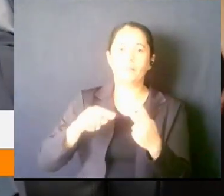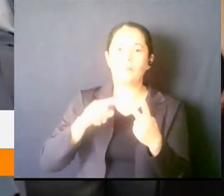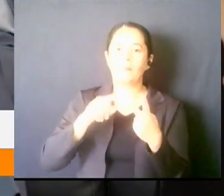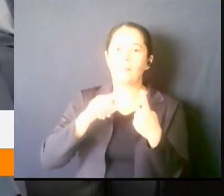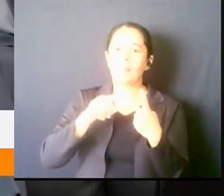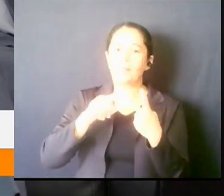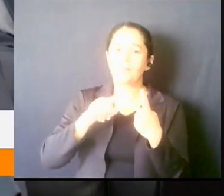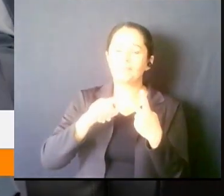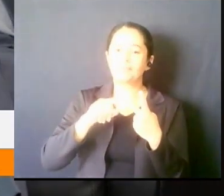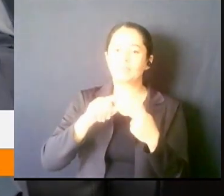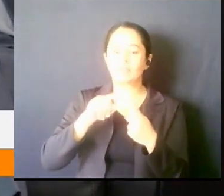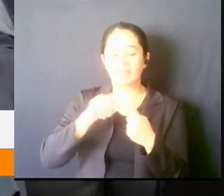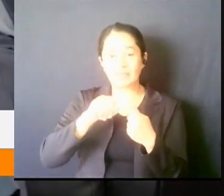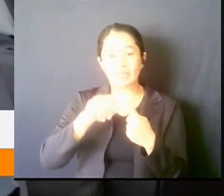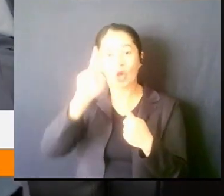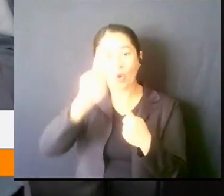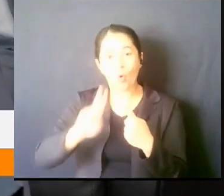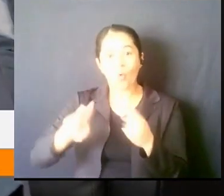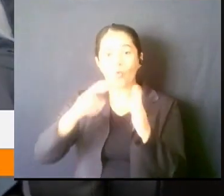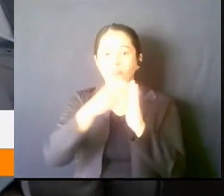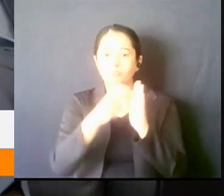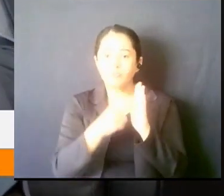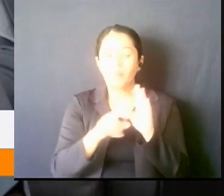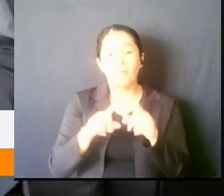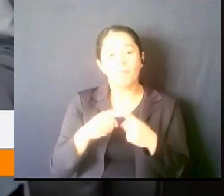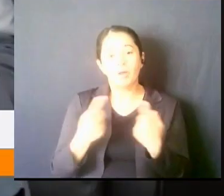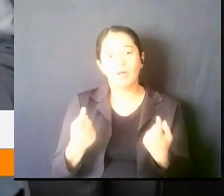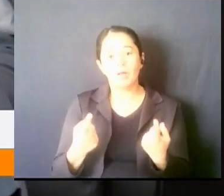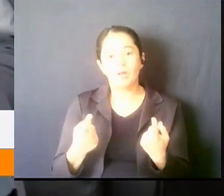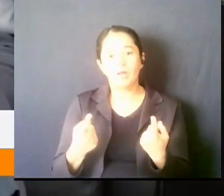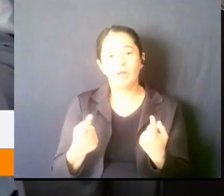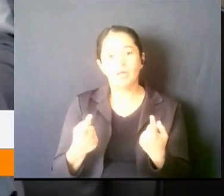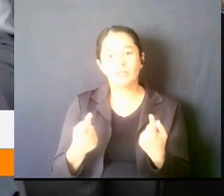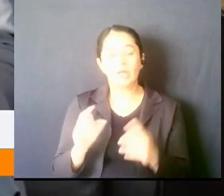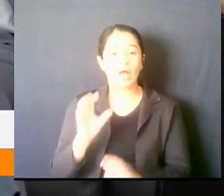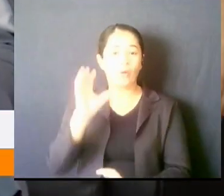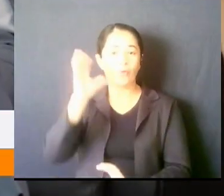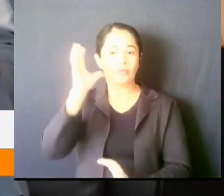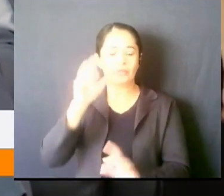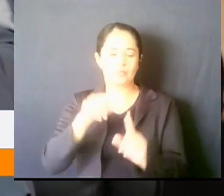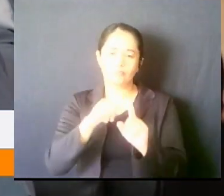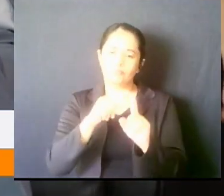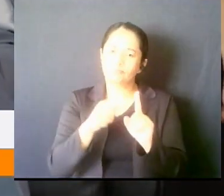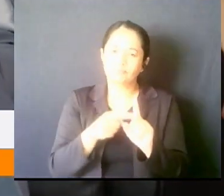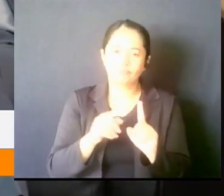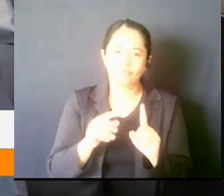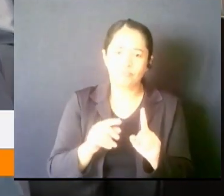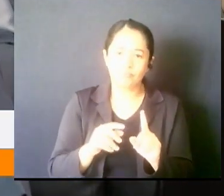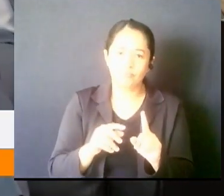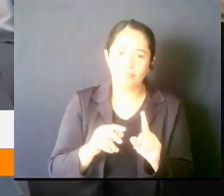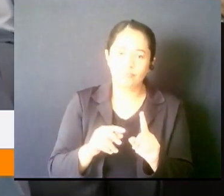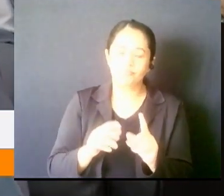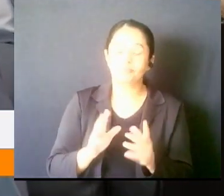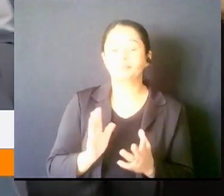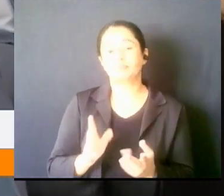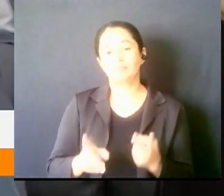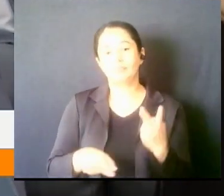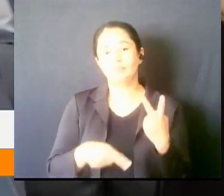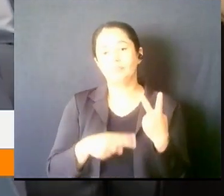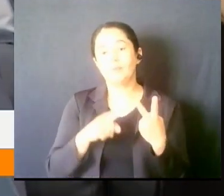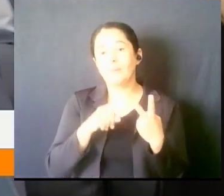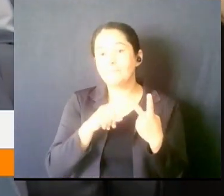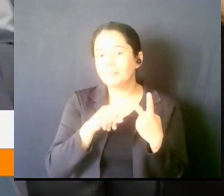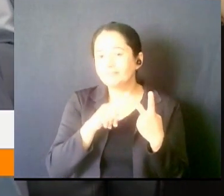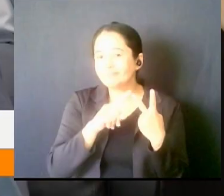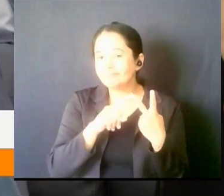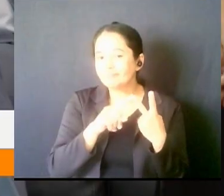método contraceptivo, mas aquilo escapa, aquela gestação acontece apesar disso. Mas tem outro grupo que representa